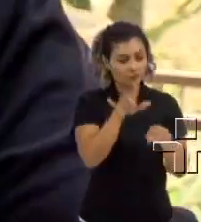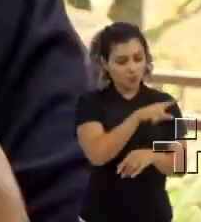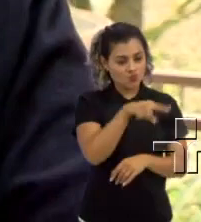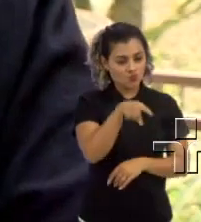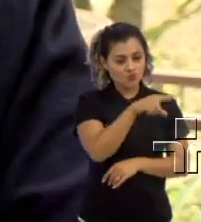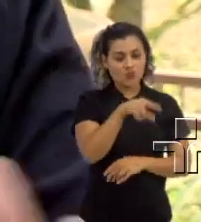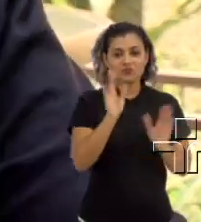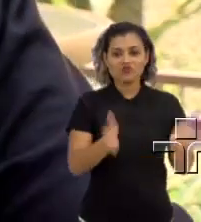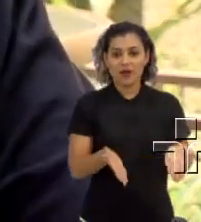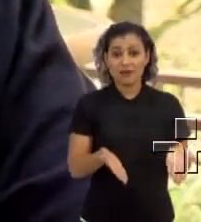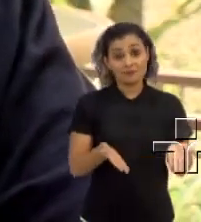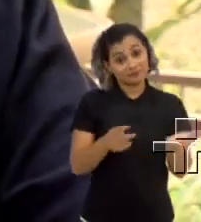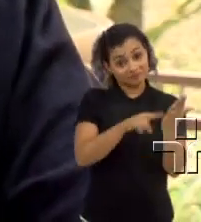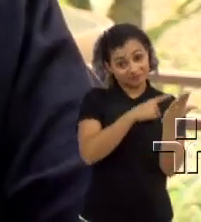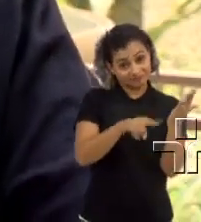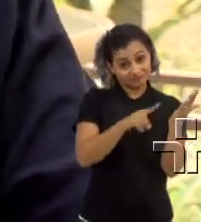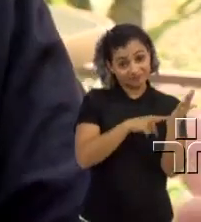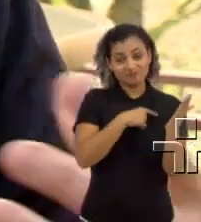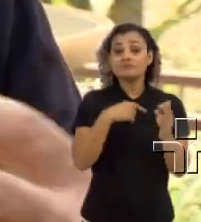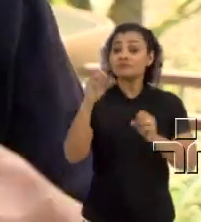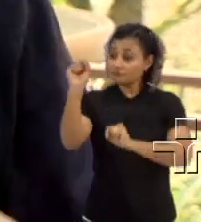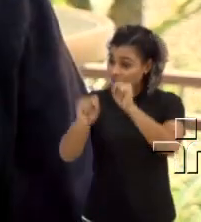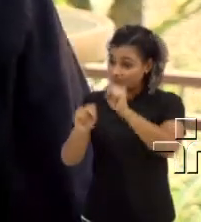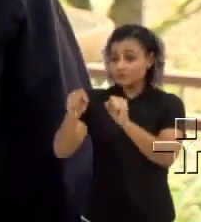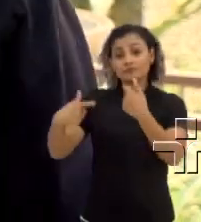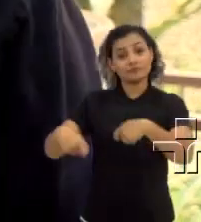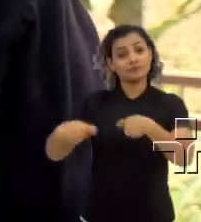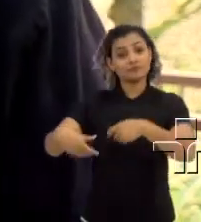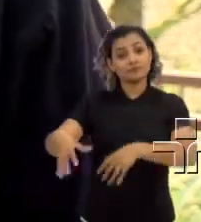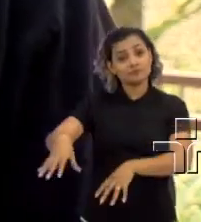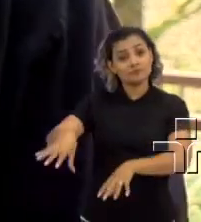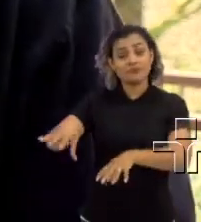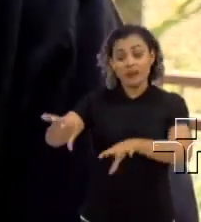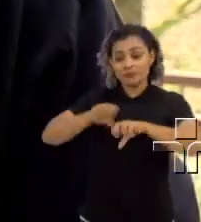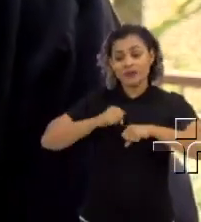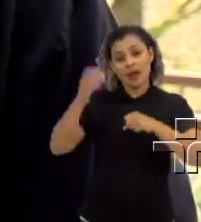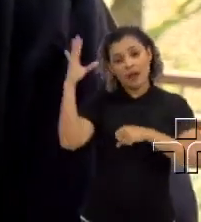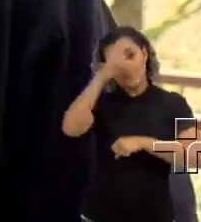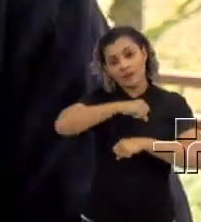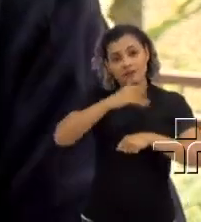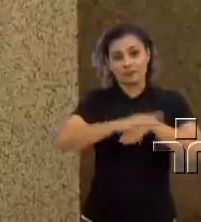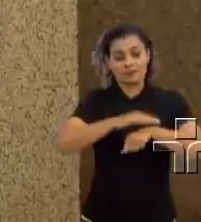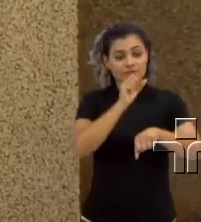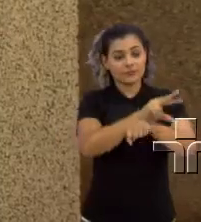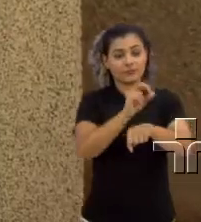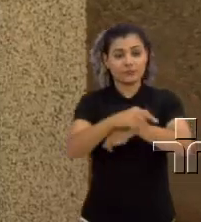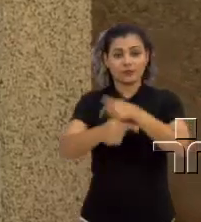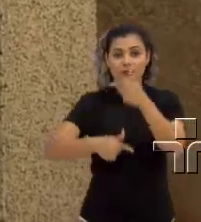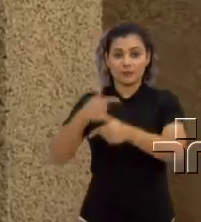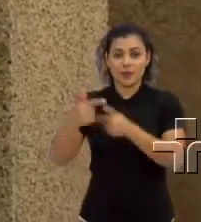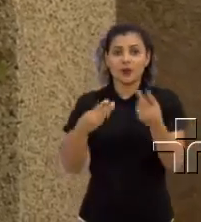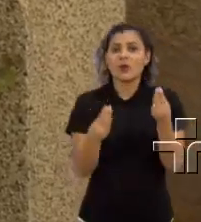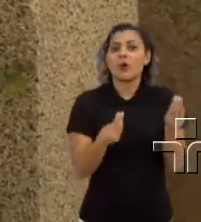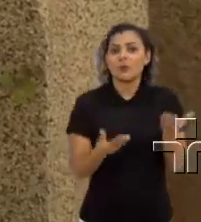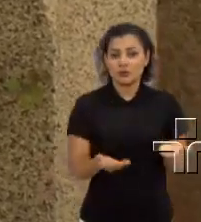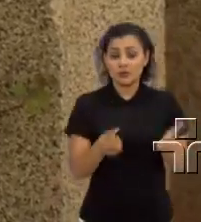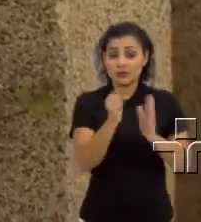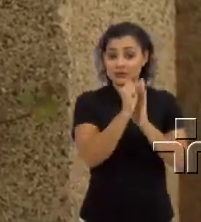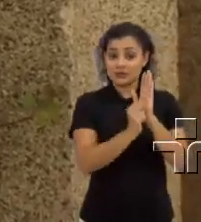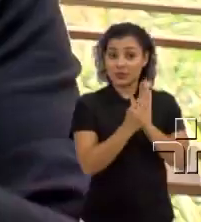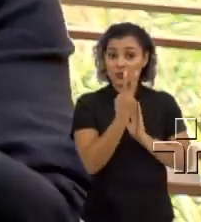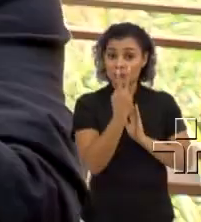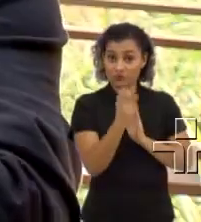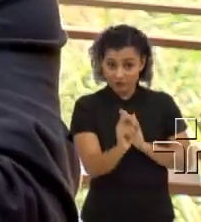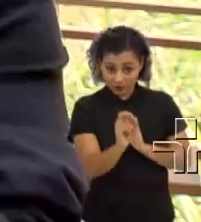é que as empresas vão ter que absorver essa gente como força de trabalho. Como é que as empresas vão lidar? O século